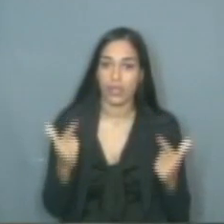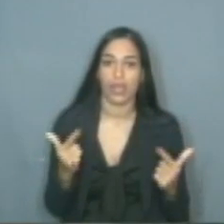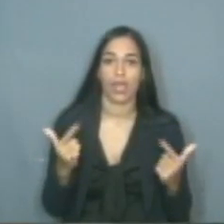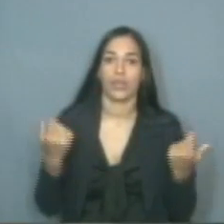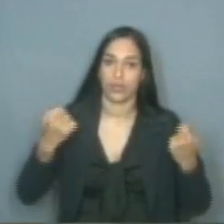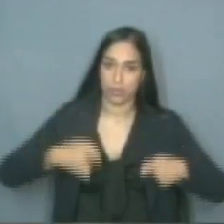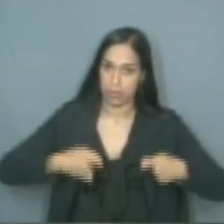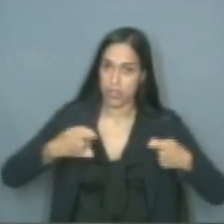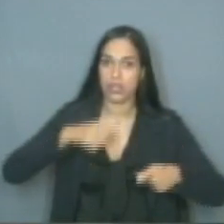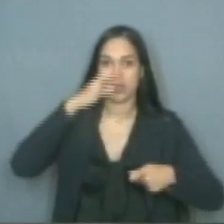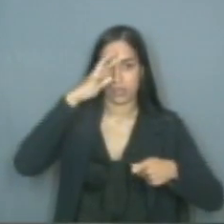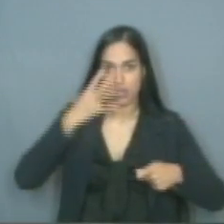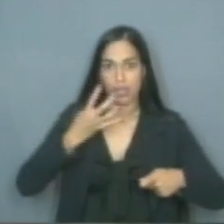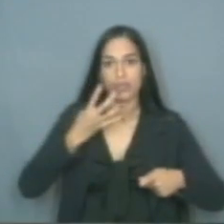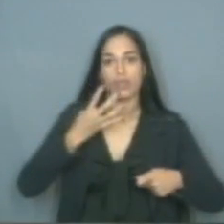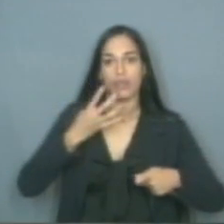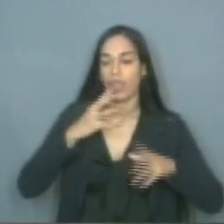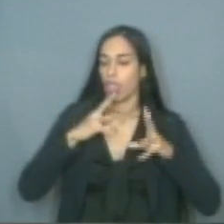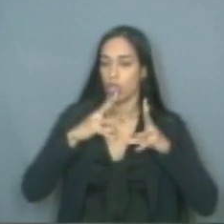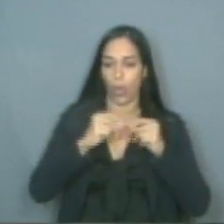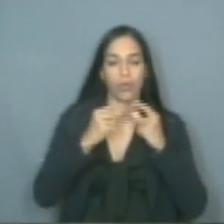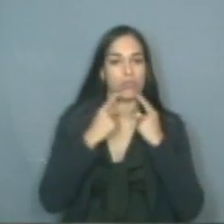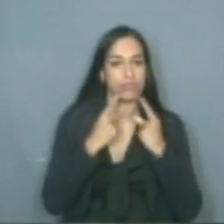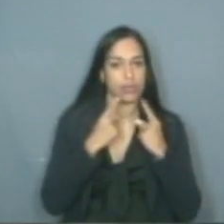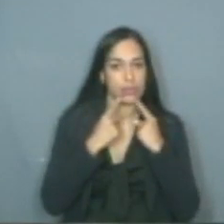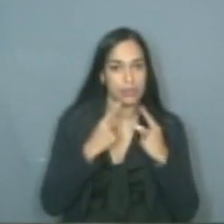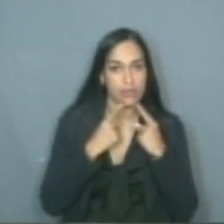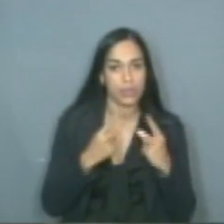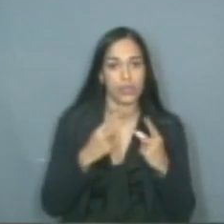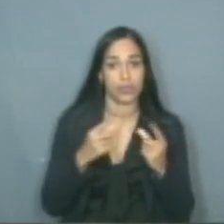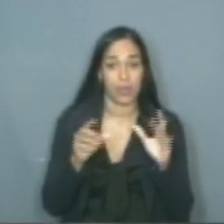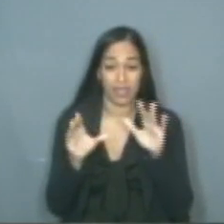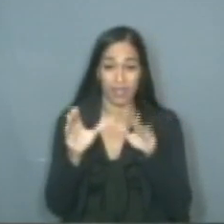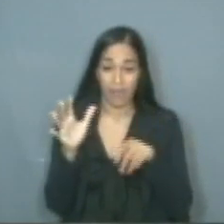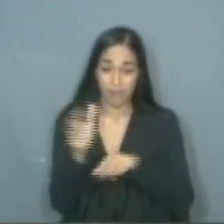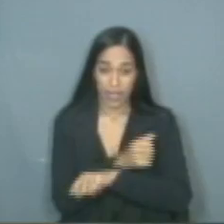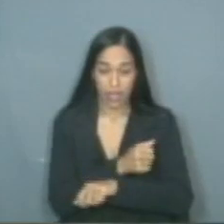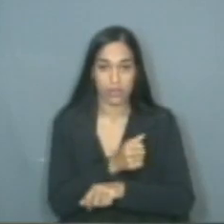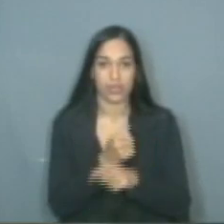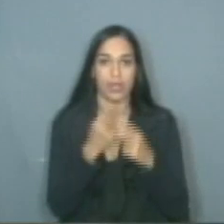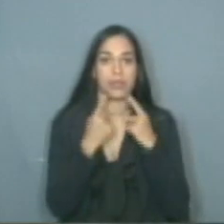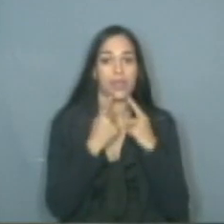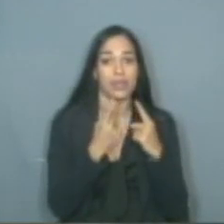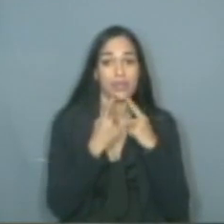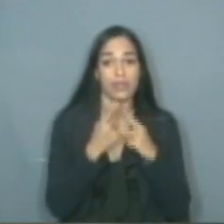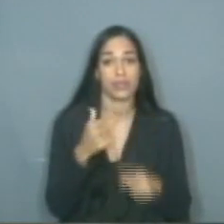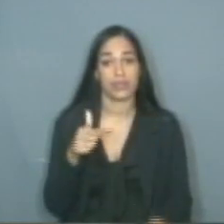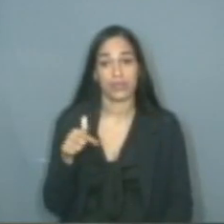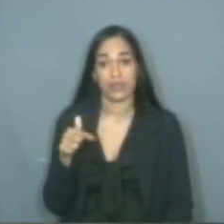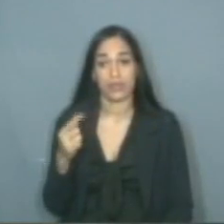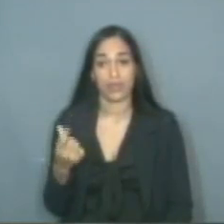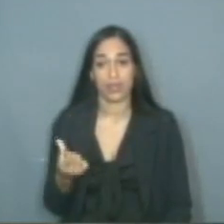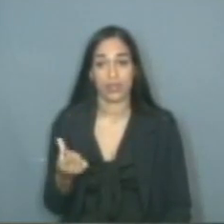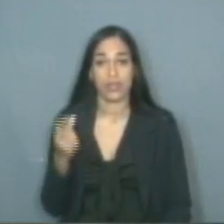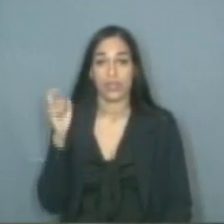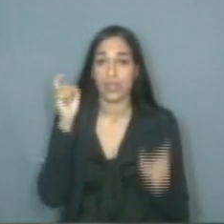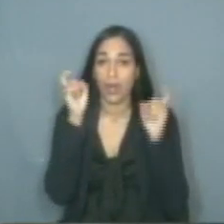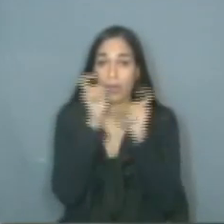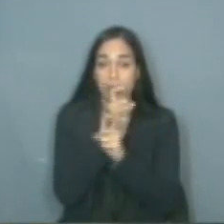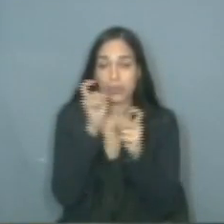as 76 reclamações. Agora, dizer que a fraude é por causa de 76 reclamações, isso é uma